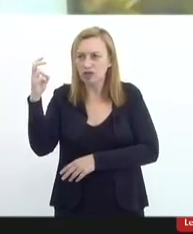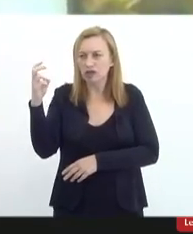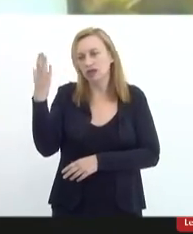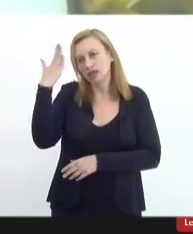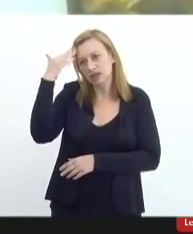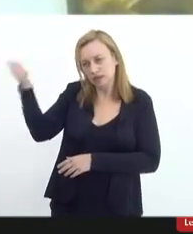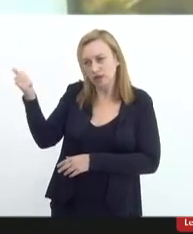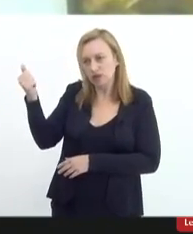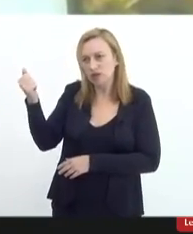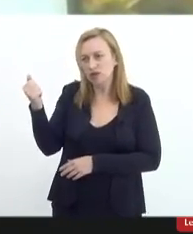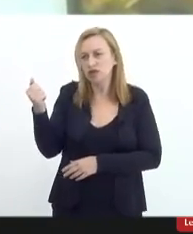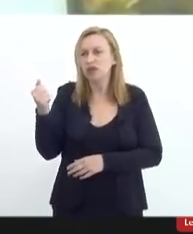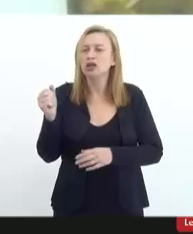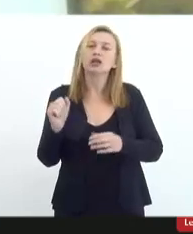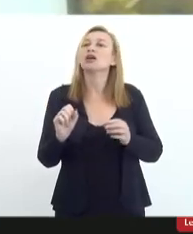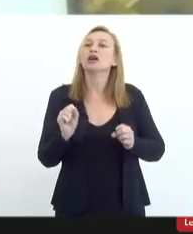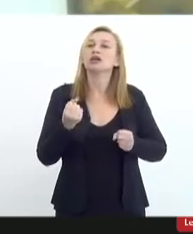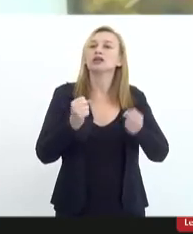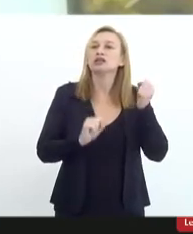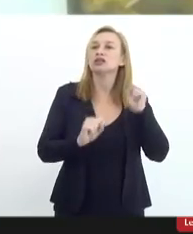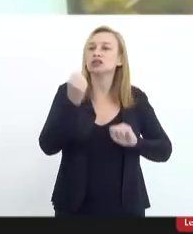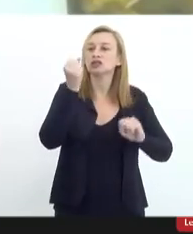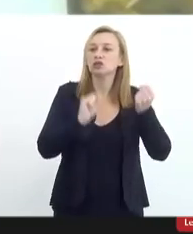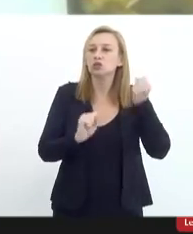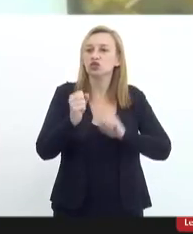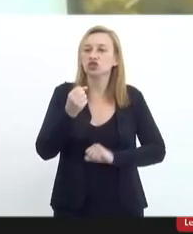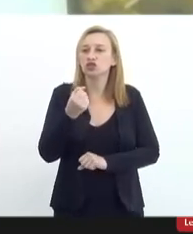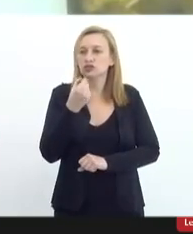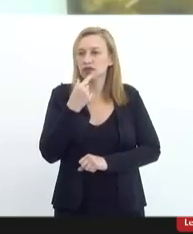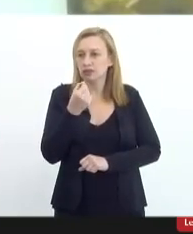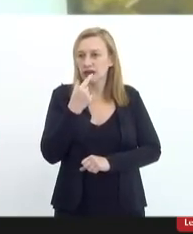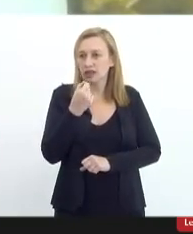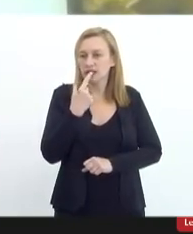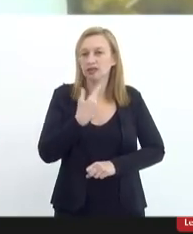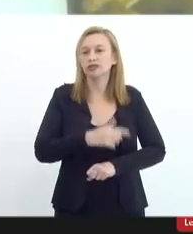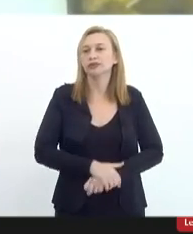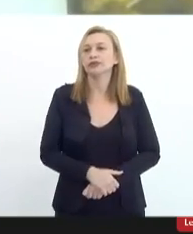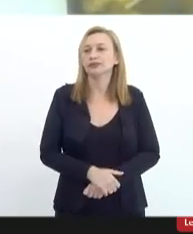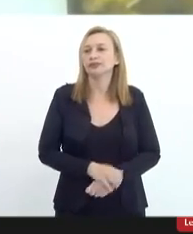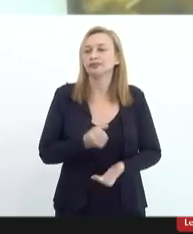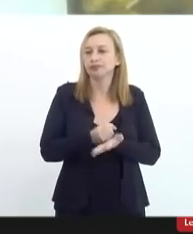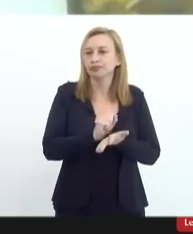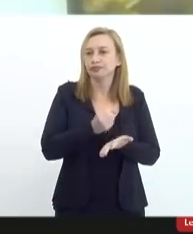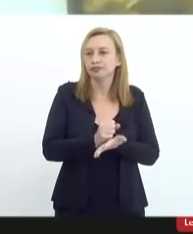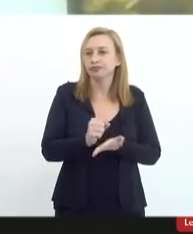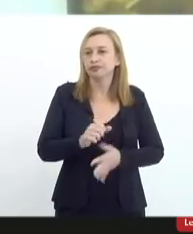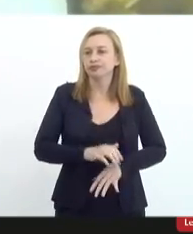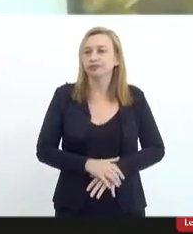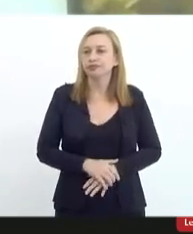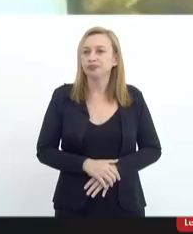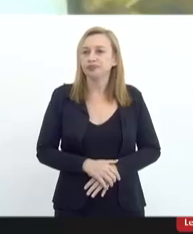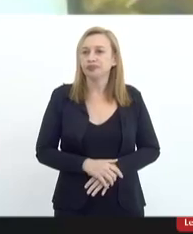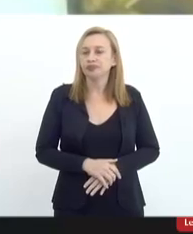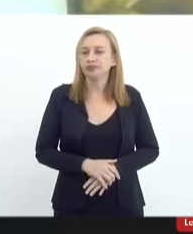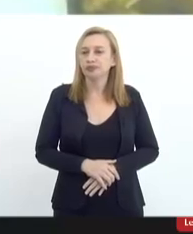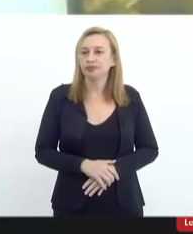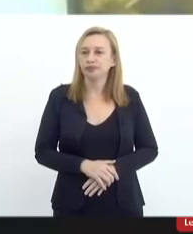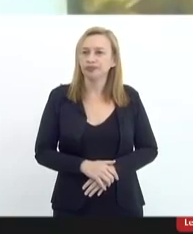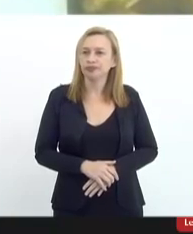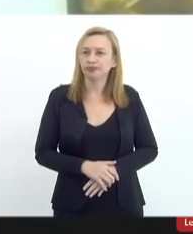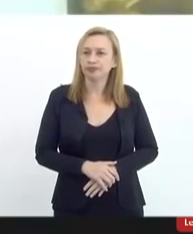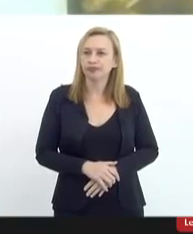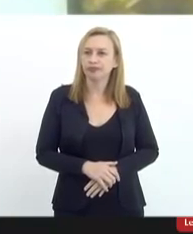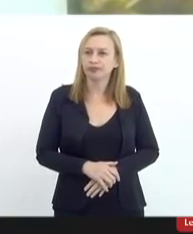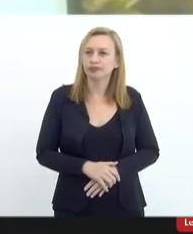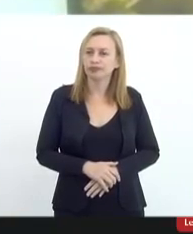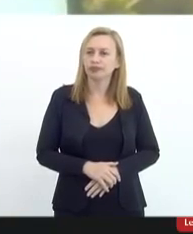apropriada pelas indústrias farmacêuticas que nos tornam reféns